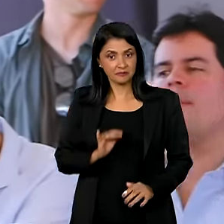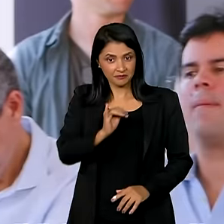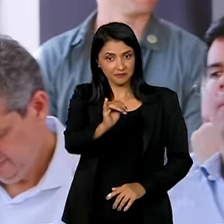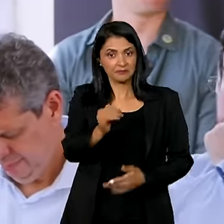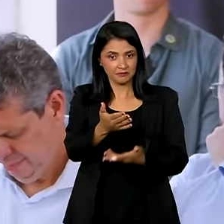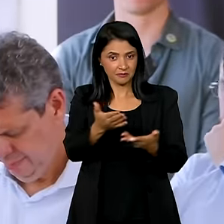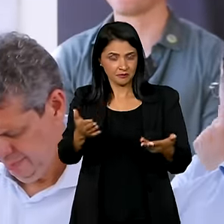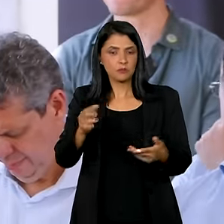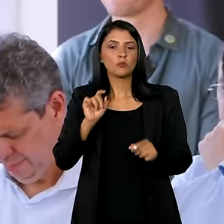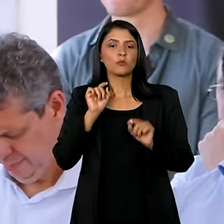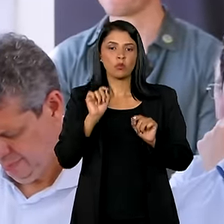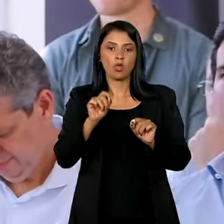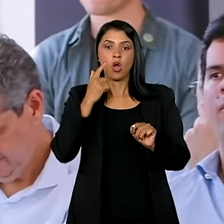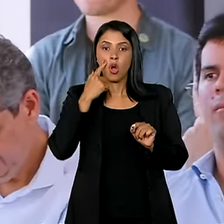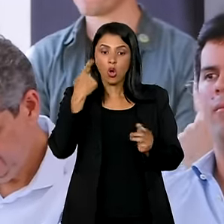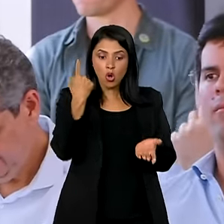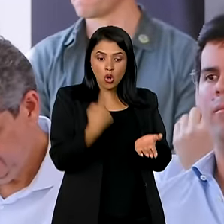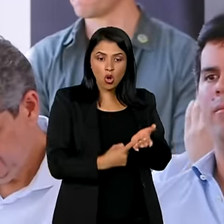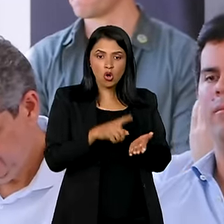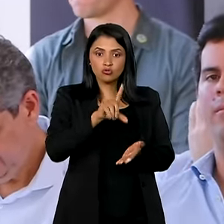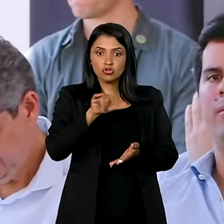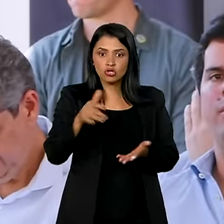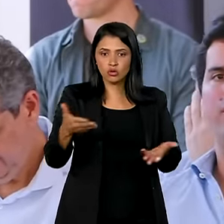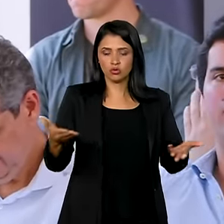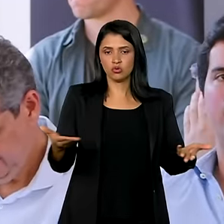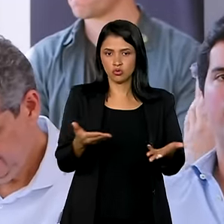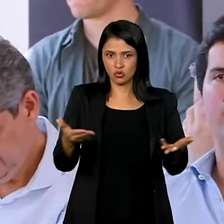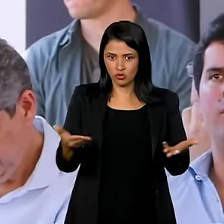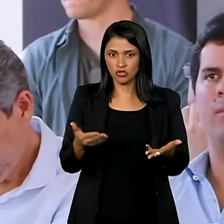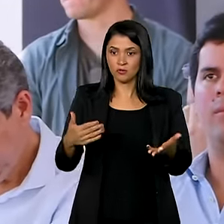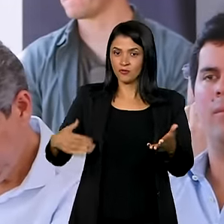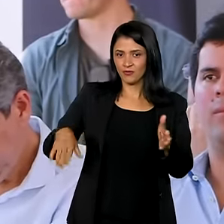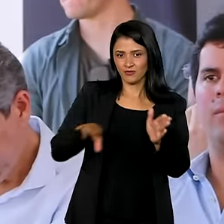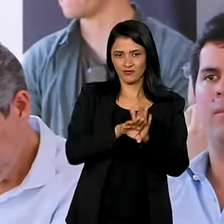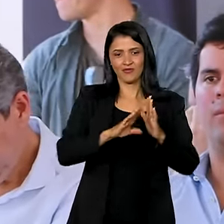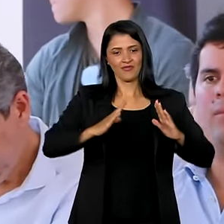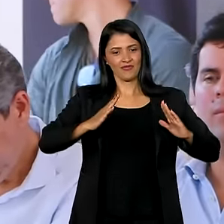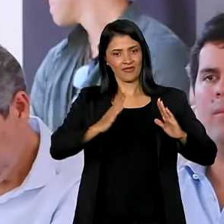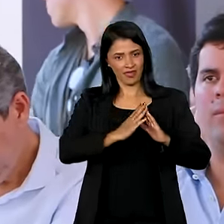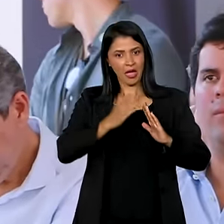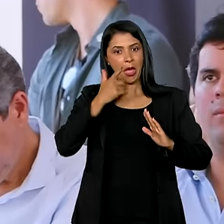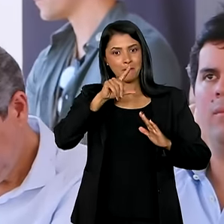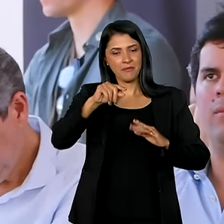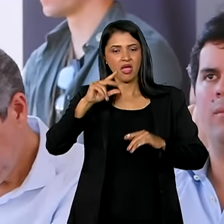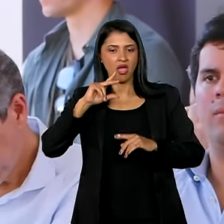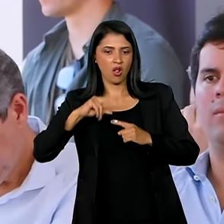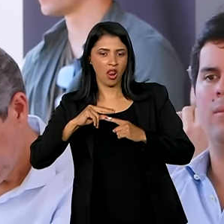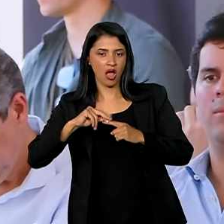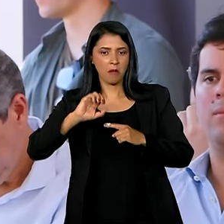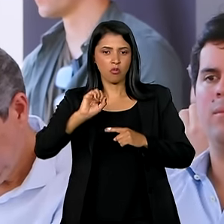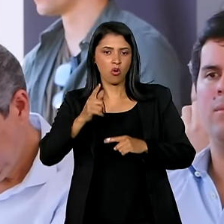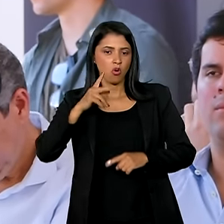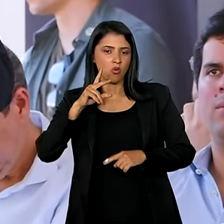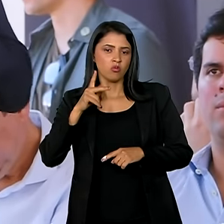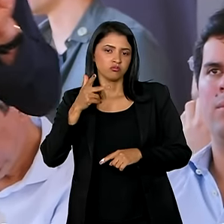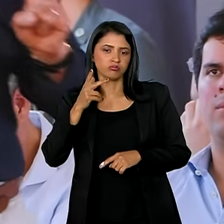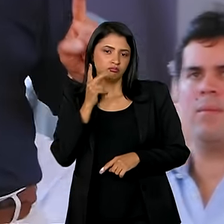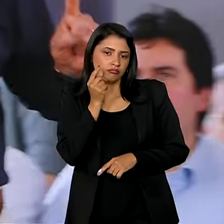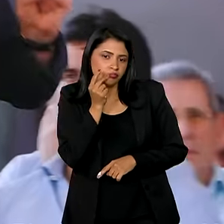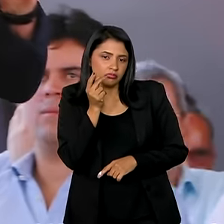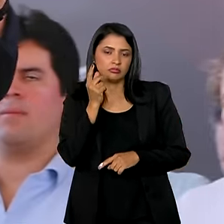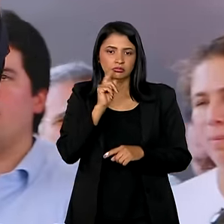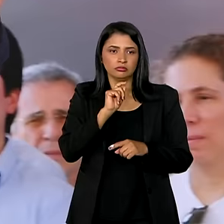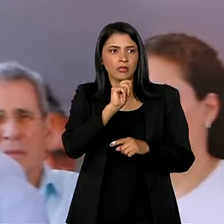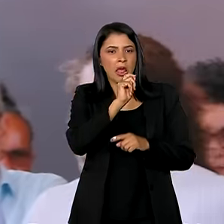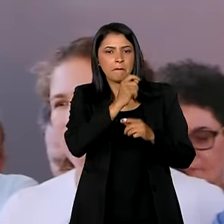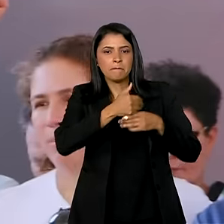vocês o seguinte: marquem o dia de hoje, quando chegar em casa, pegue um lápis ou uma caneta, marque na parede,